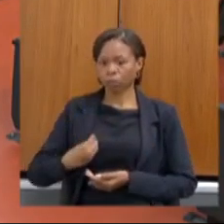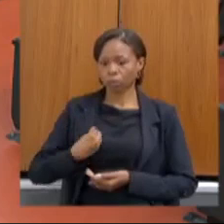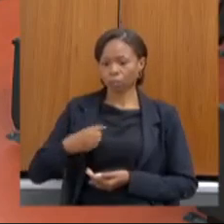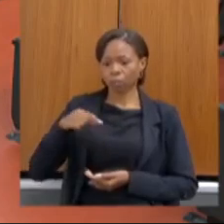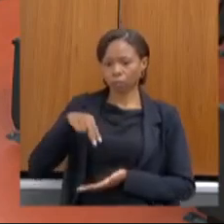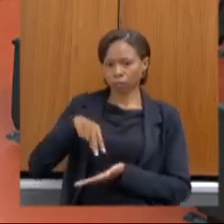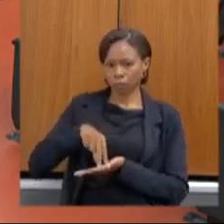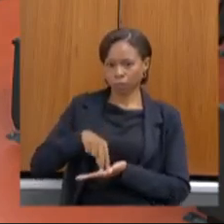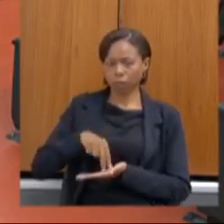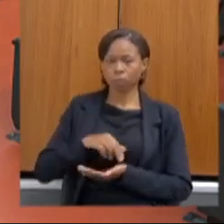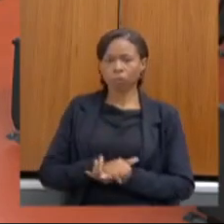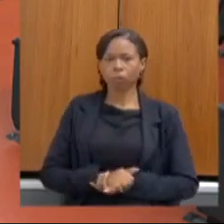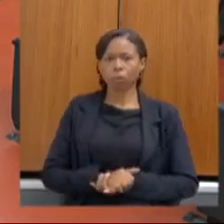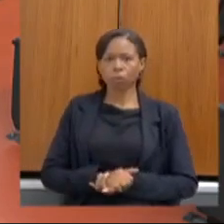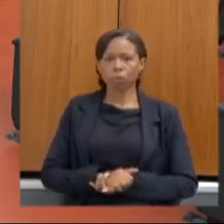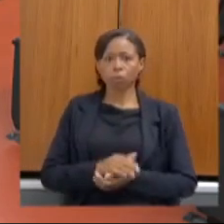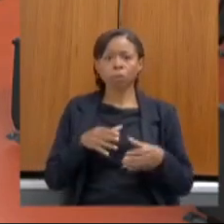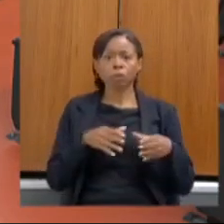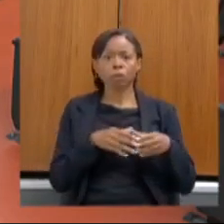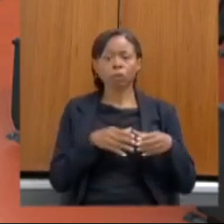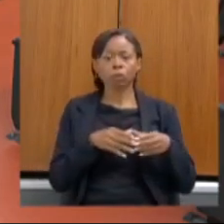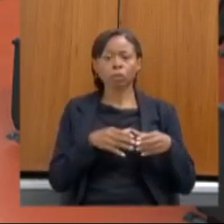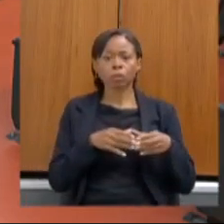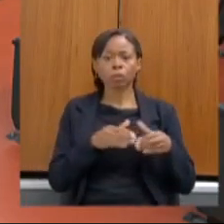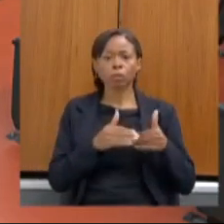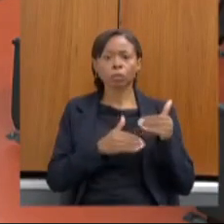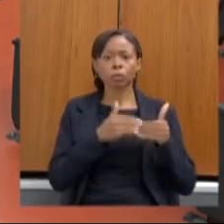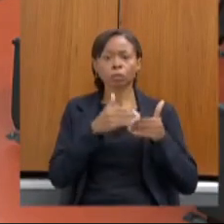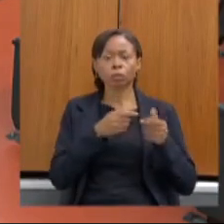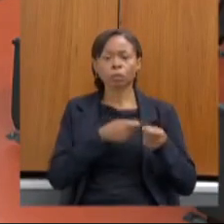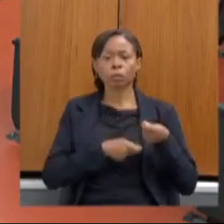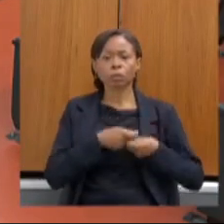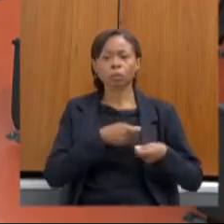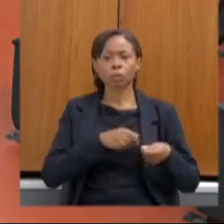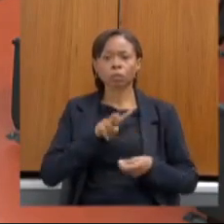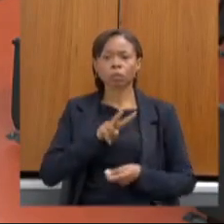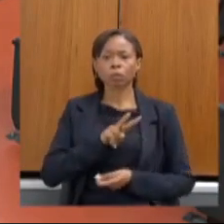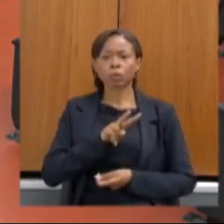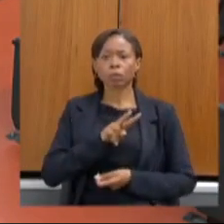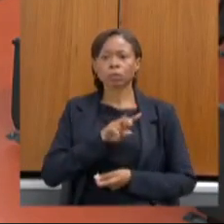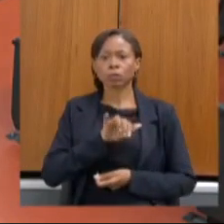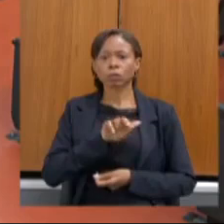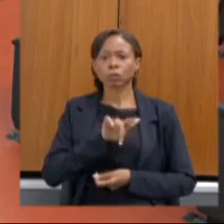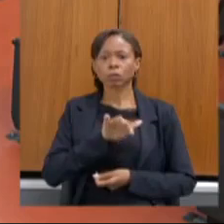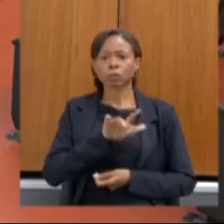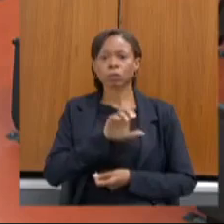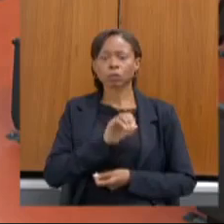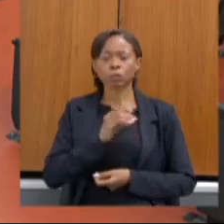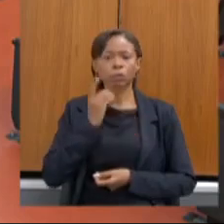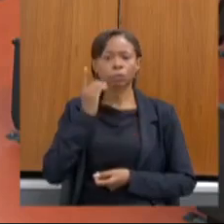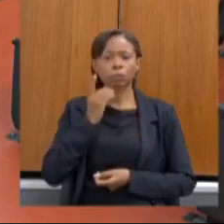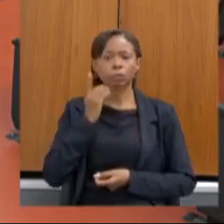conosco aqui presidente da Comissão de desenvolvimento econômico Deputado Virgílio Guimarães